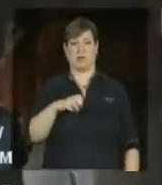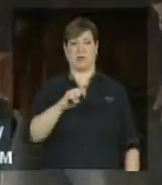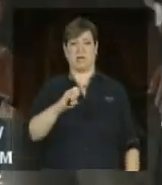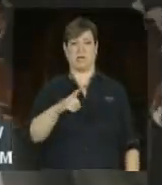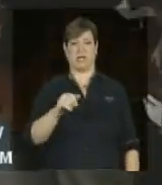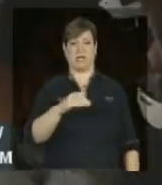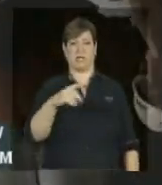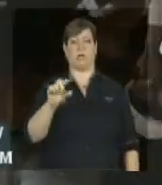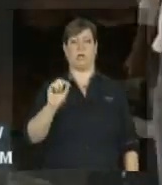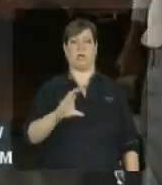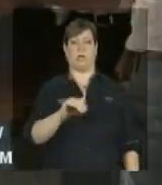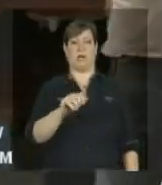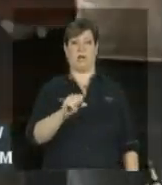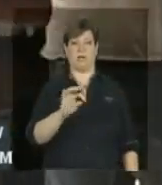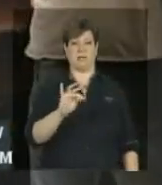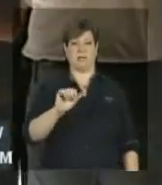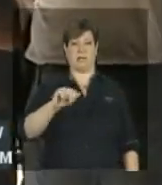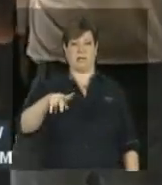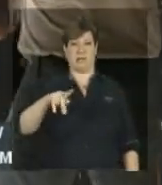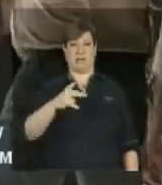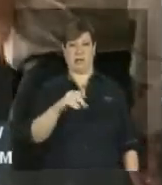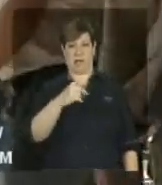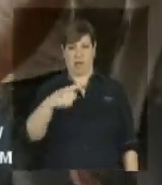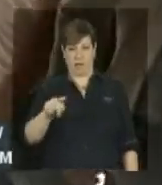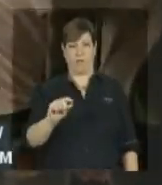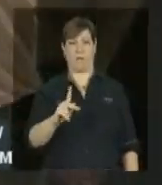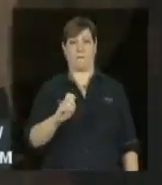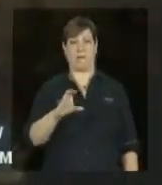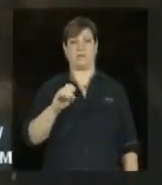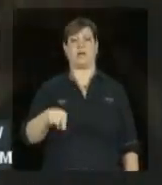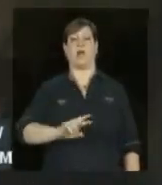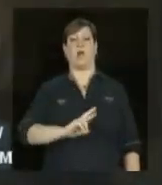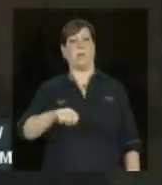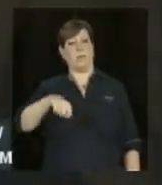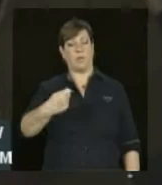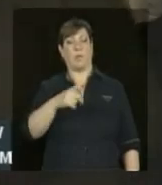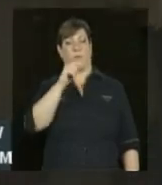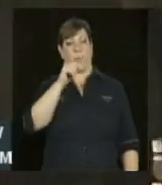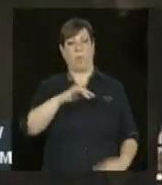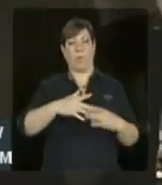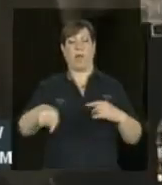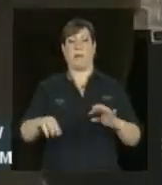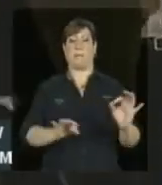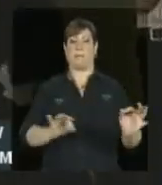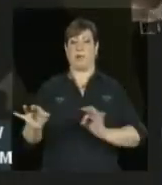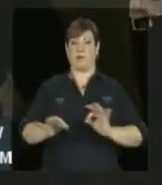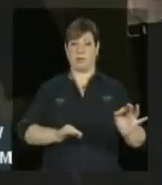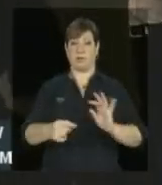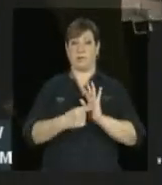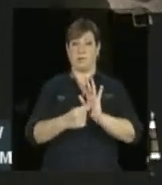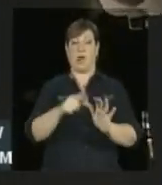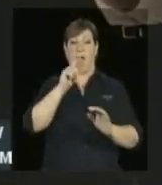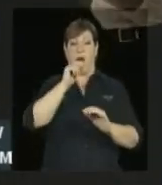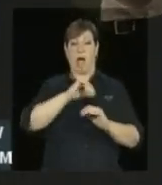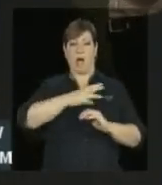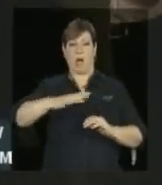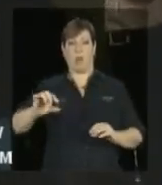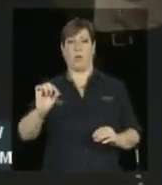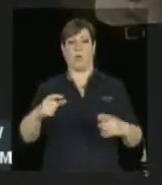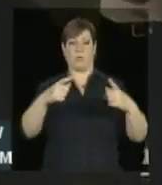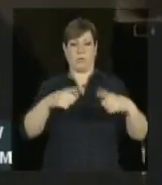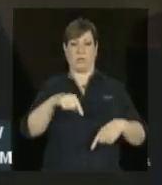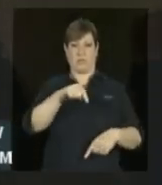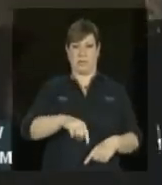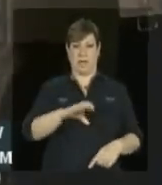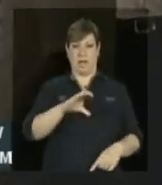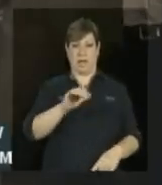é o último trecho desse chamado eixão das águas, que é um projeto que vai levar águas do Castanhão, à região